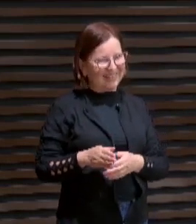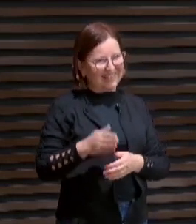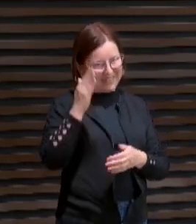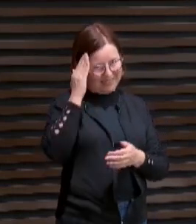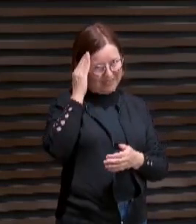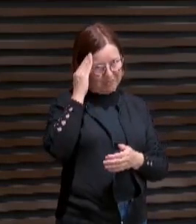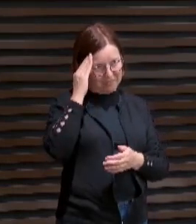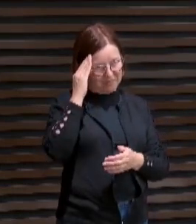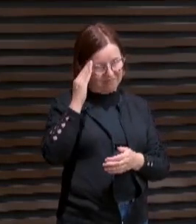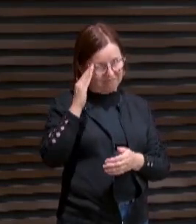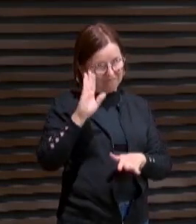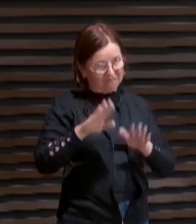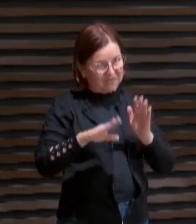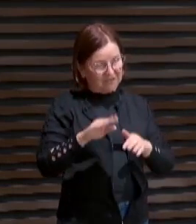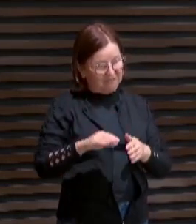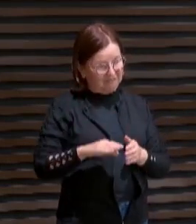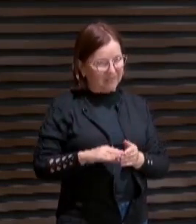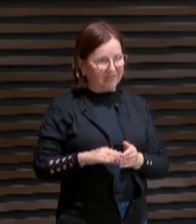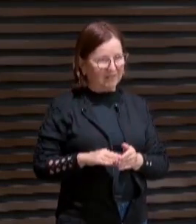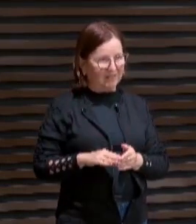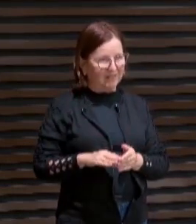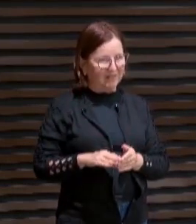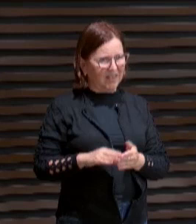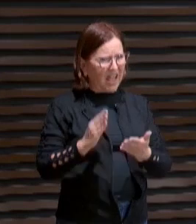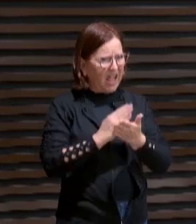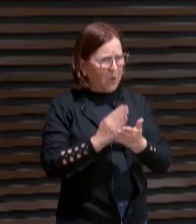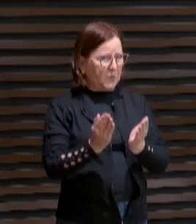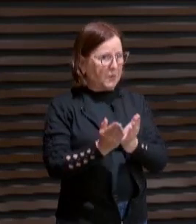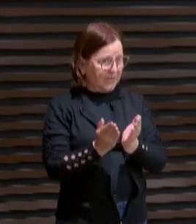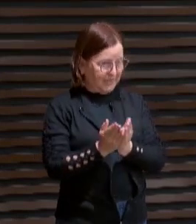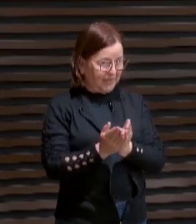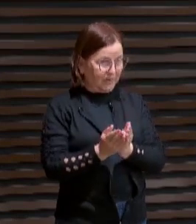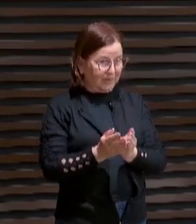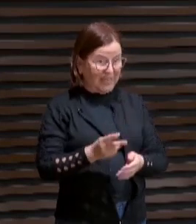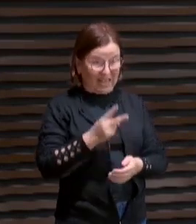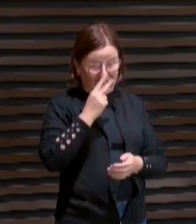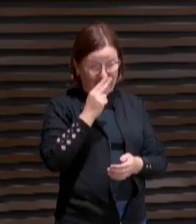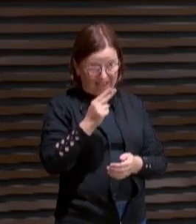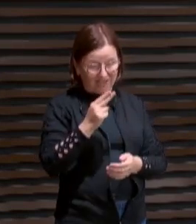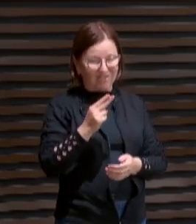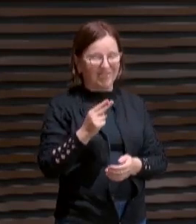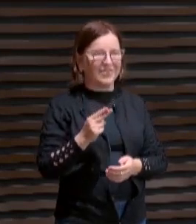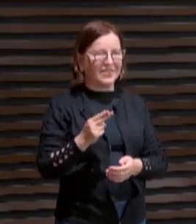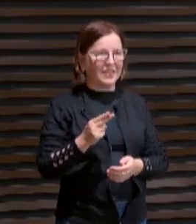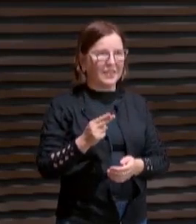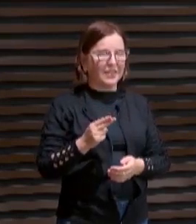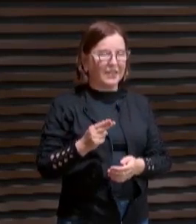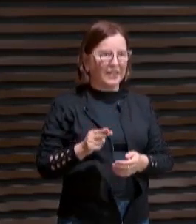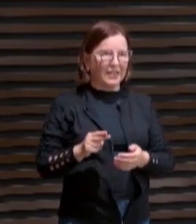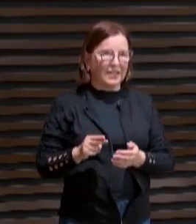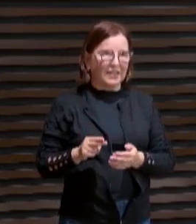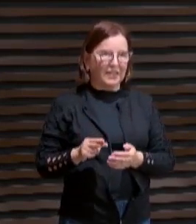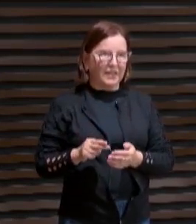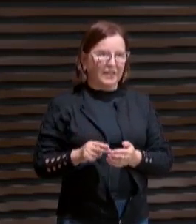alguns cristãos do segundo século sugerem que o nome Barrabás precedia de Jesus.